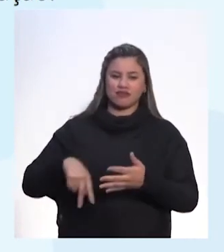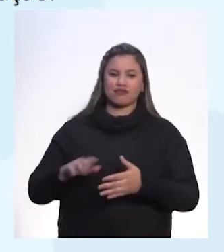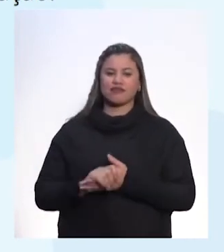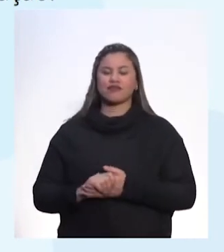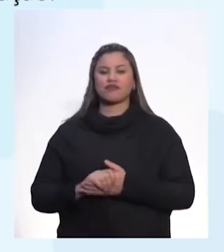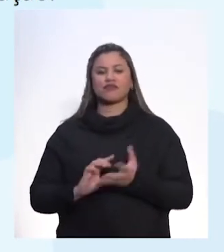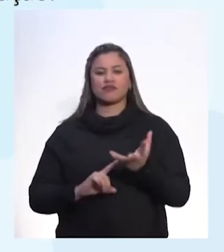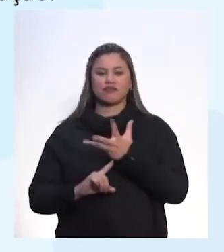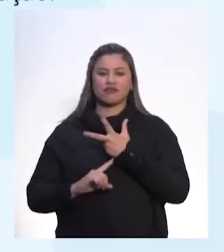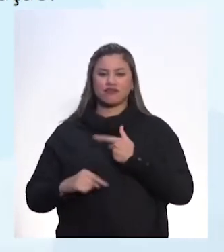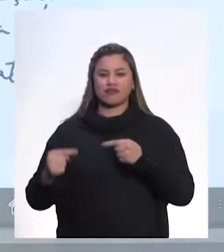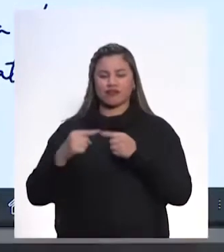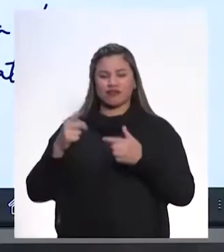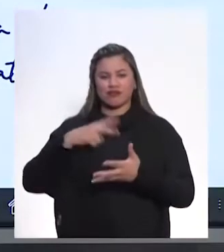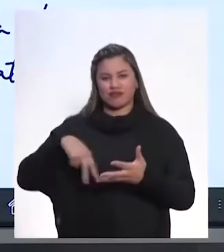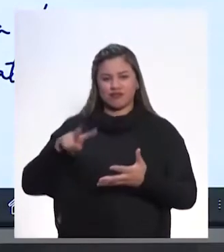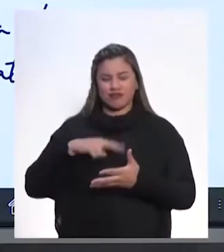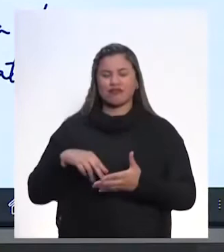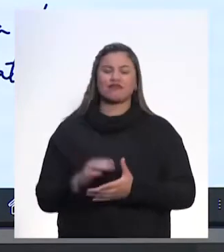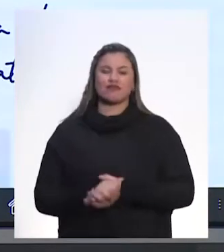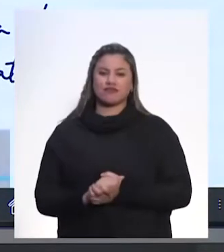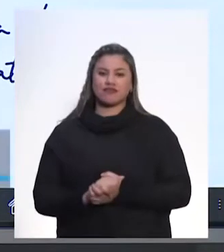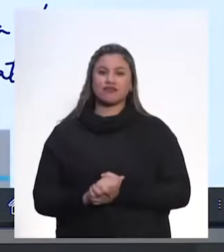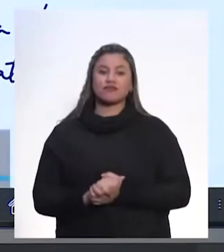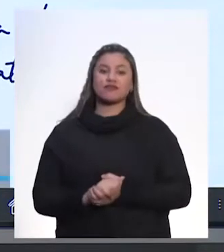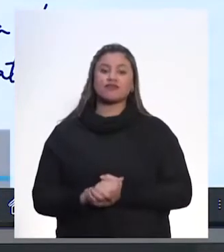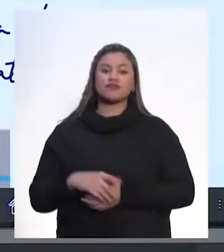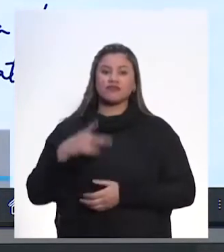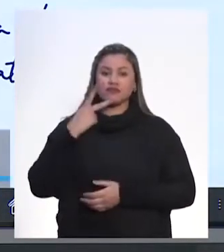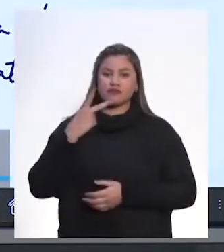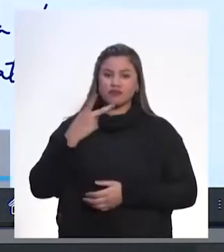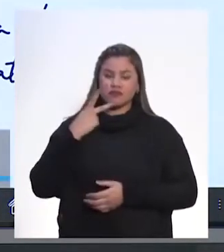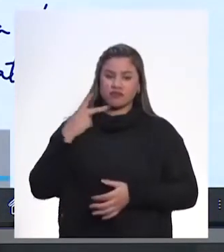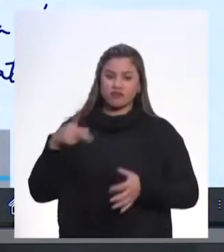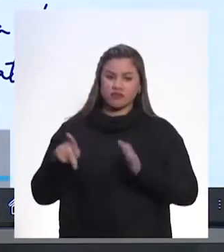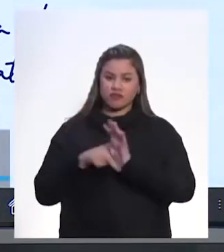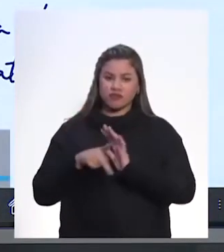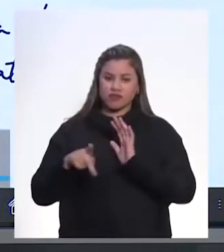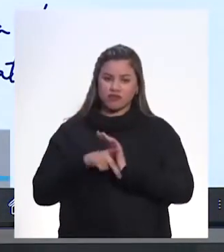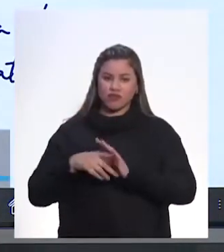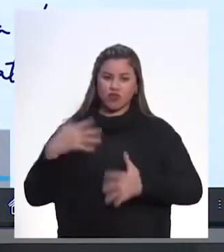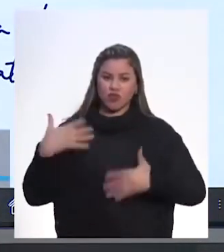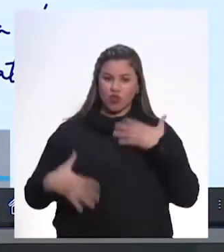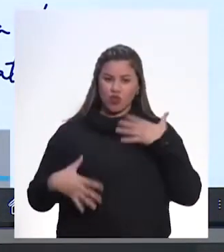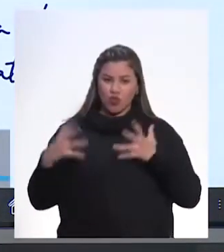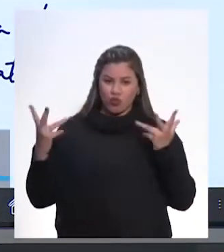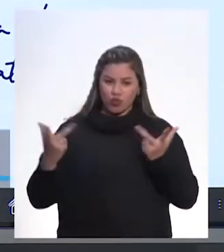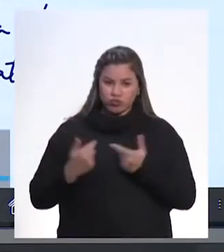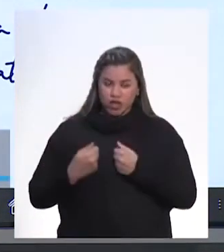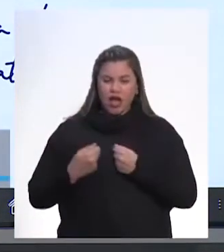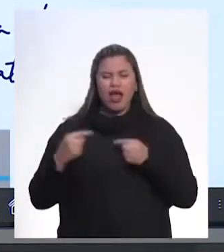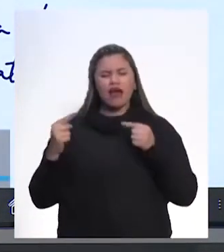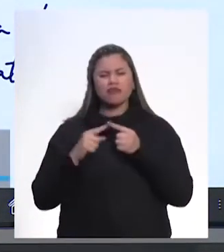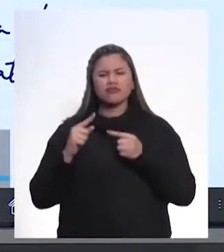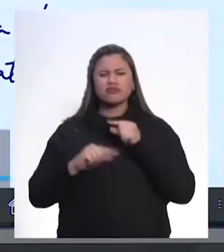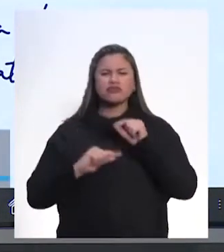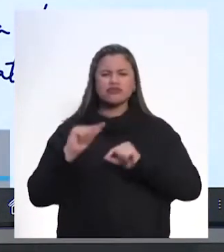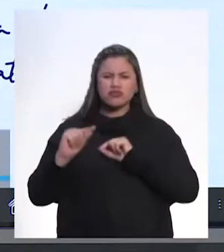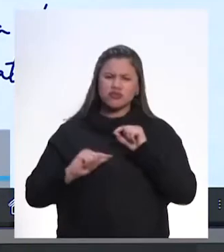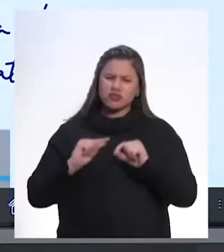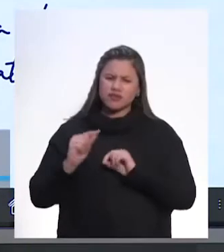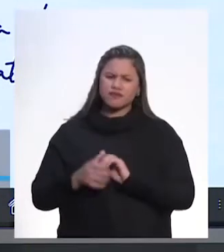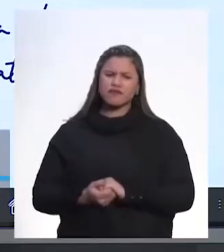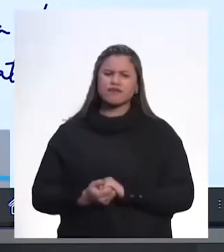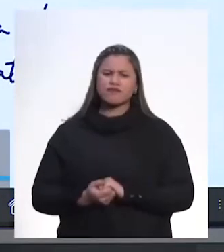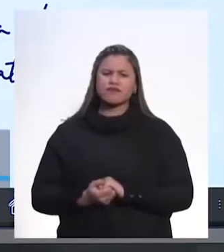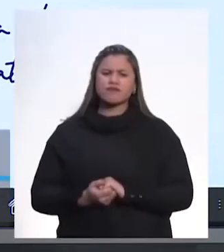em dança. Gente, olha só, né? Citando aí a questão do conceito de corpo espetacular, né? O que seria, né, o corpo